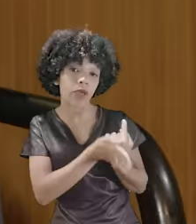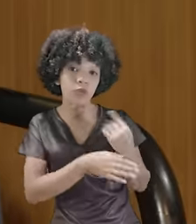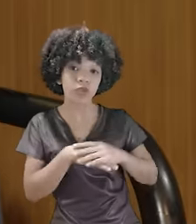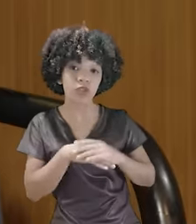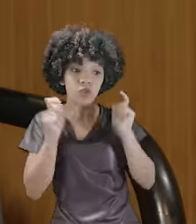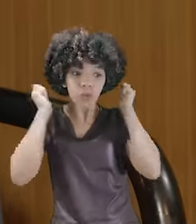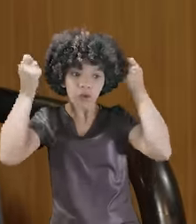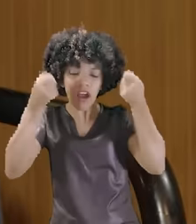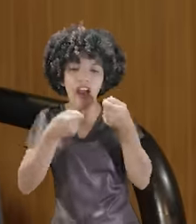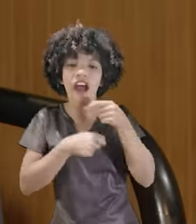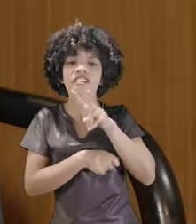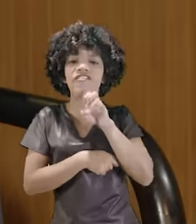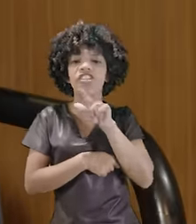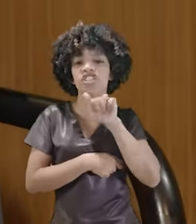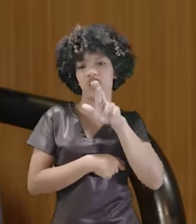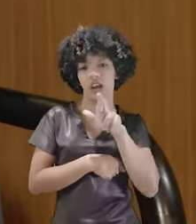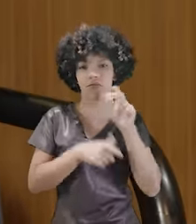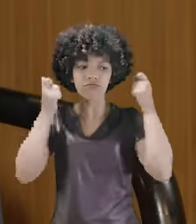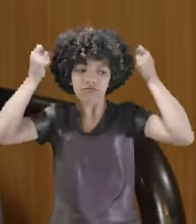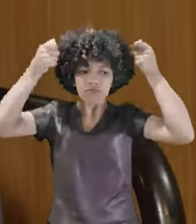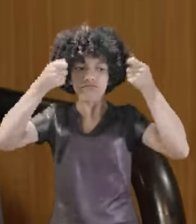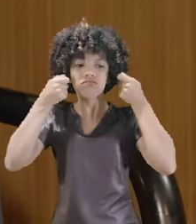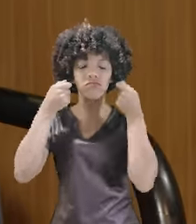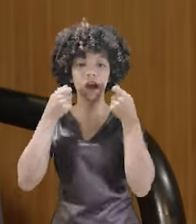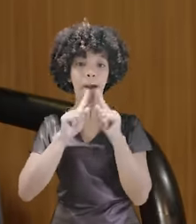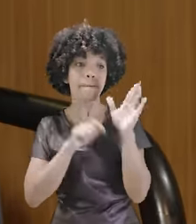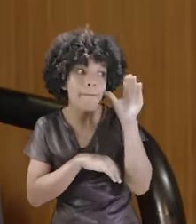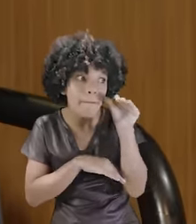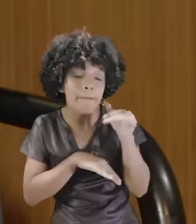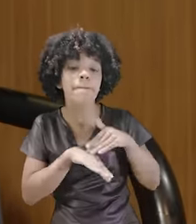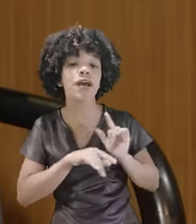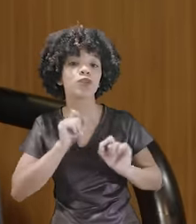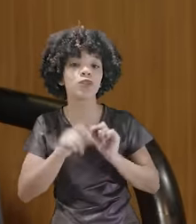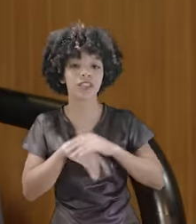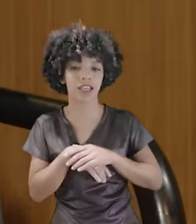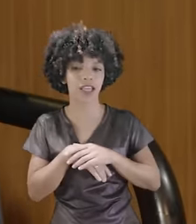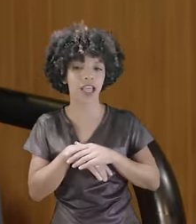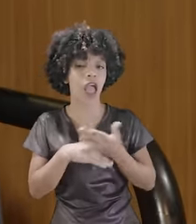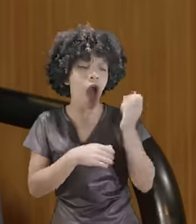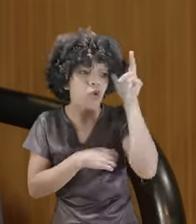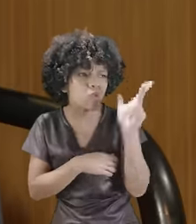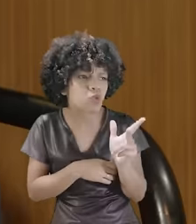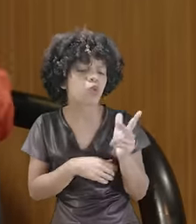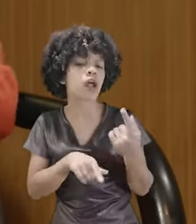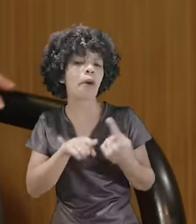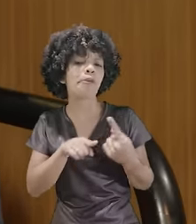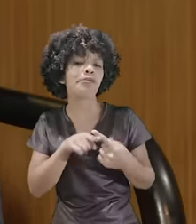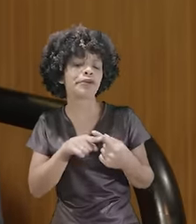pergunta sobre o hijab Mas as coisas mais que eles têm curiosidade para saber sobre o o hijab é